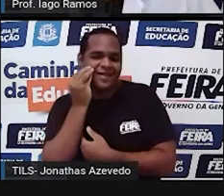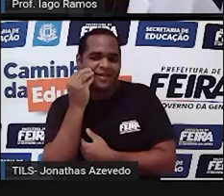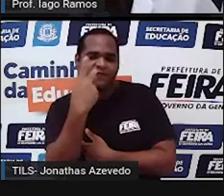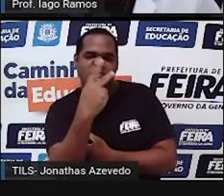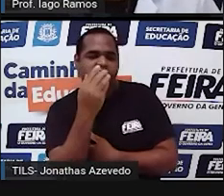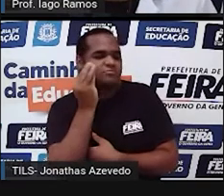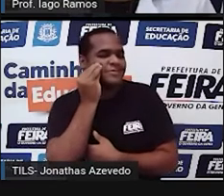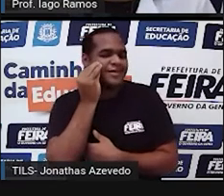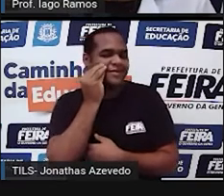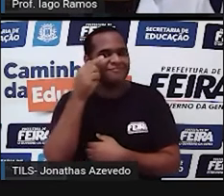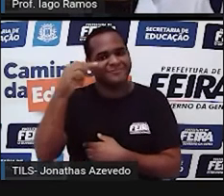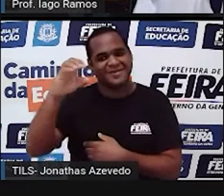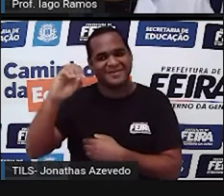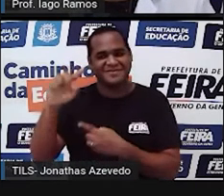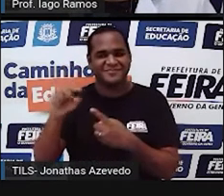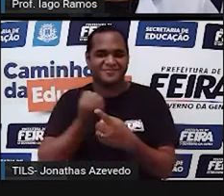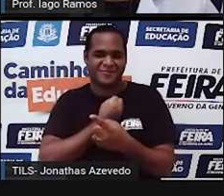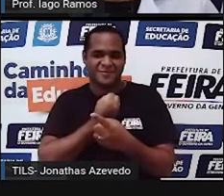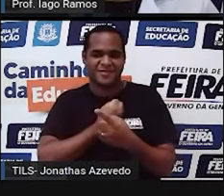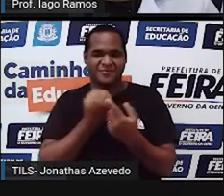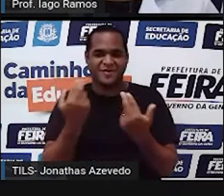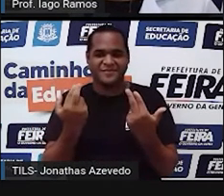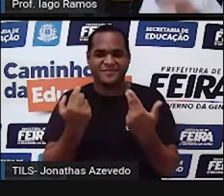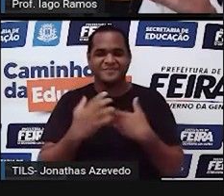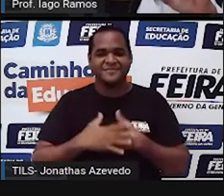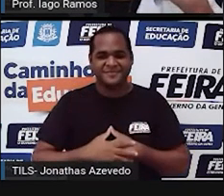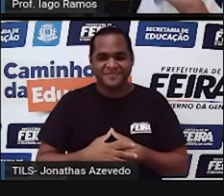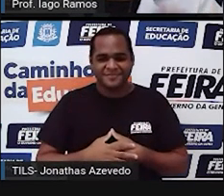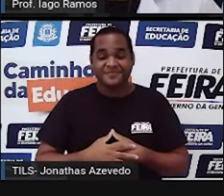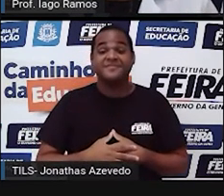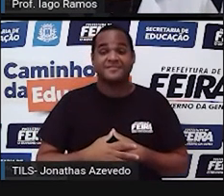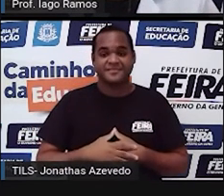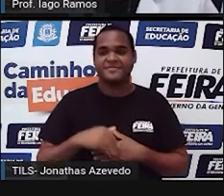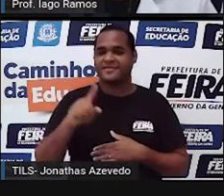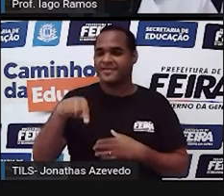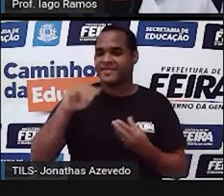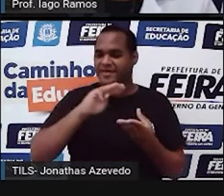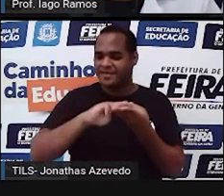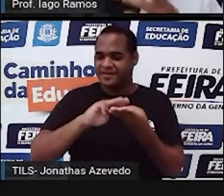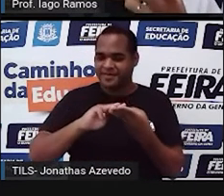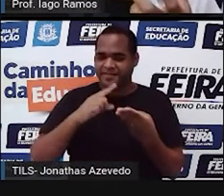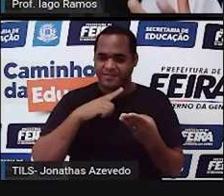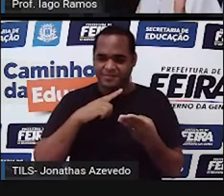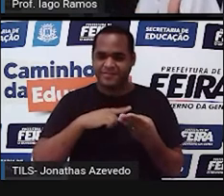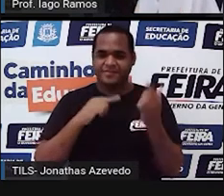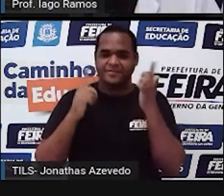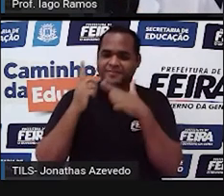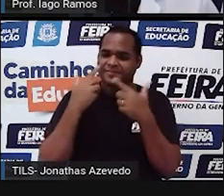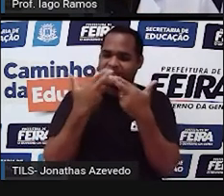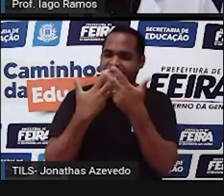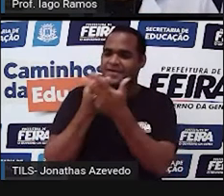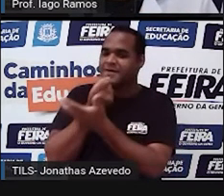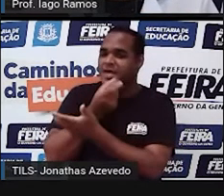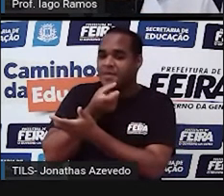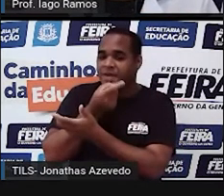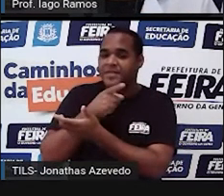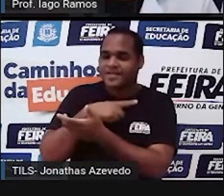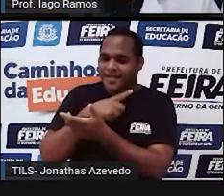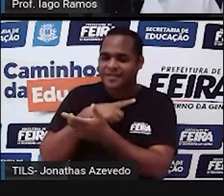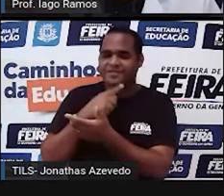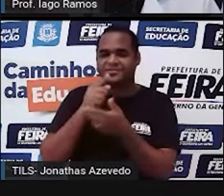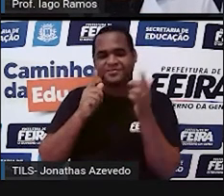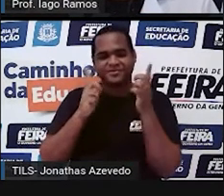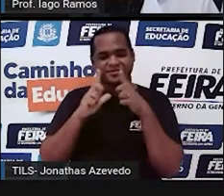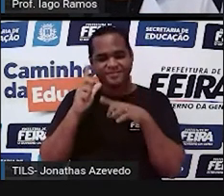tentar resolver o problema de matemática. Então a matemática tem sim, né? A gente consegue trazer humor através dela. Olha só que